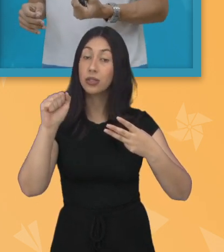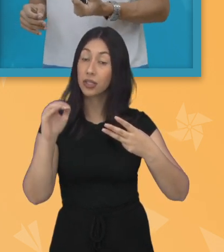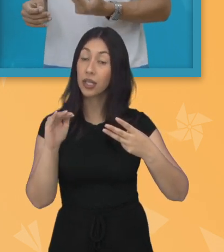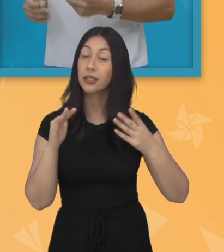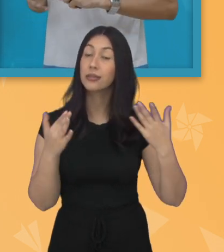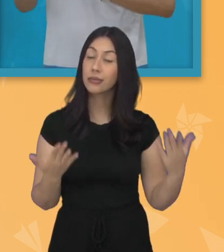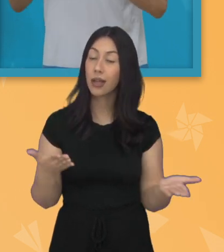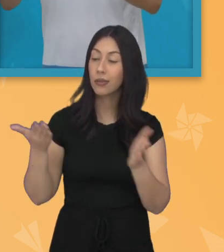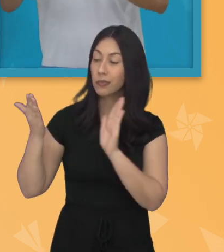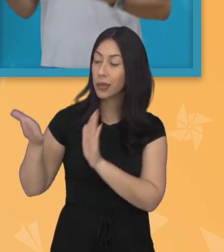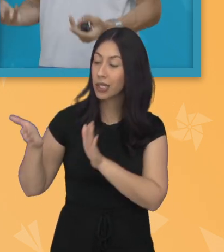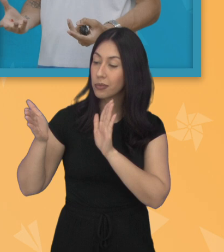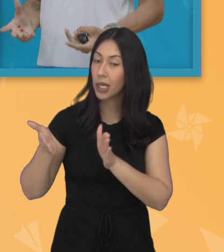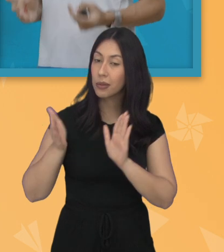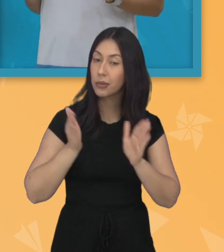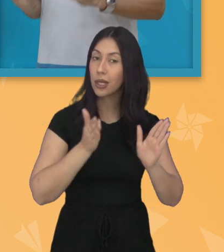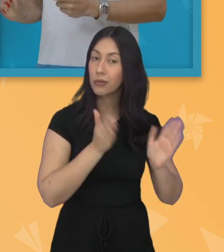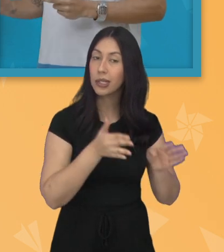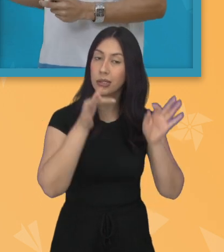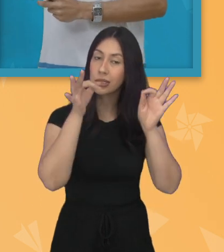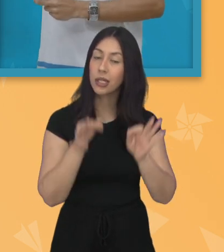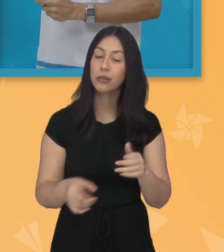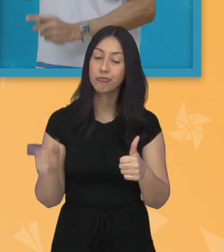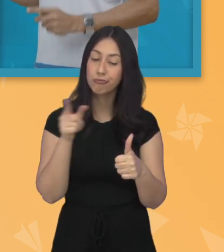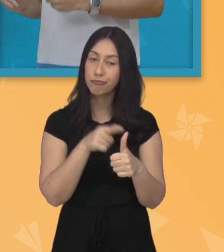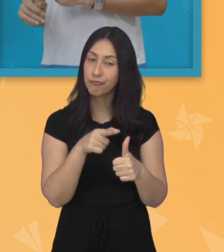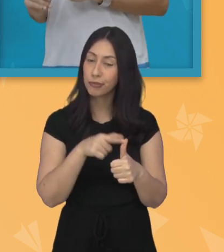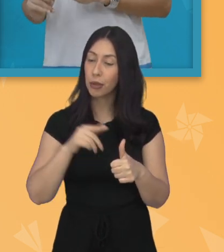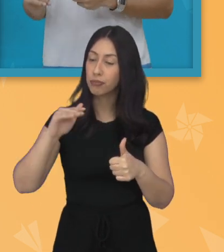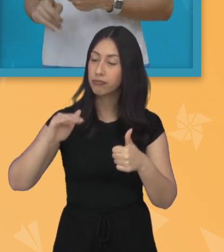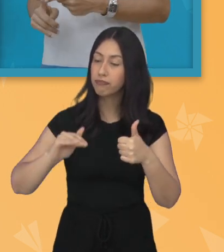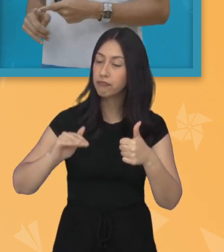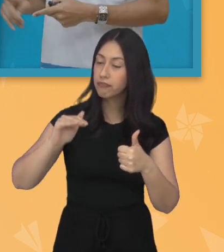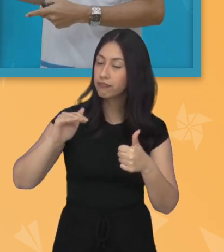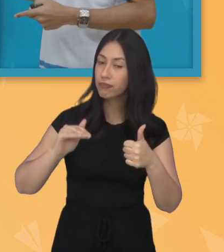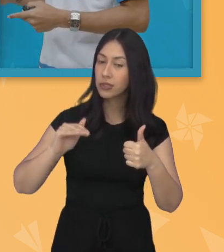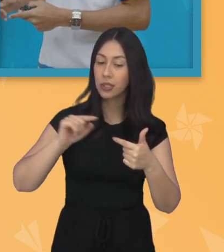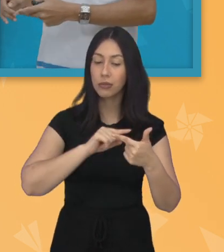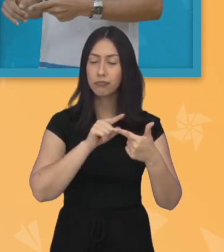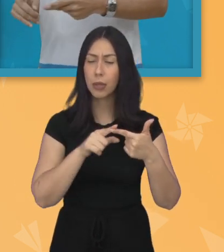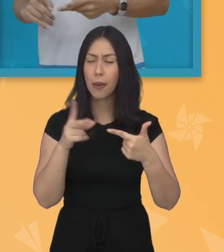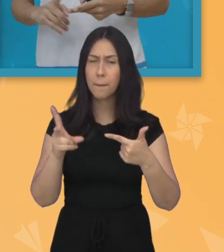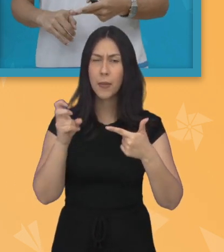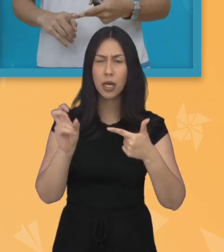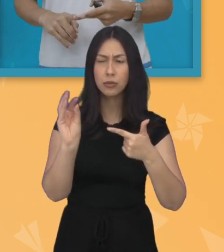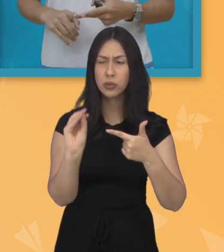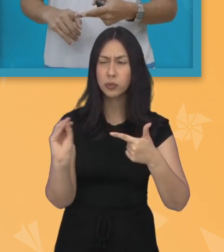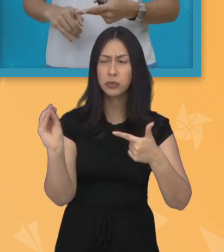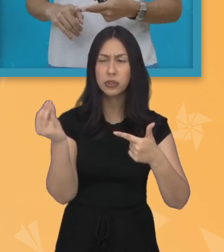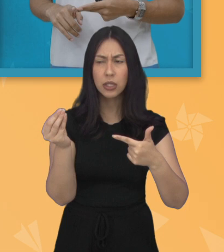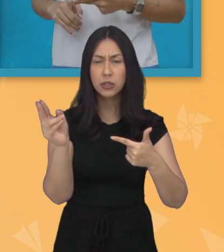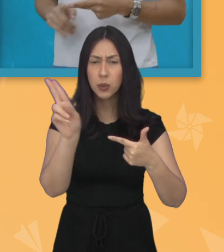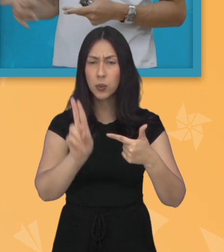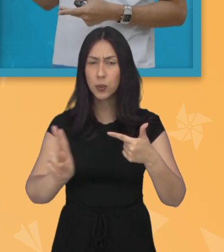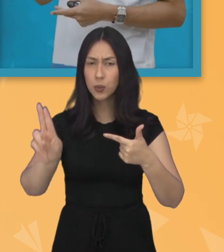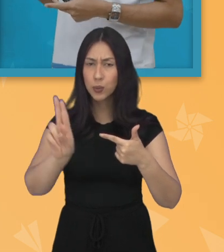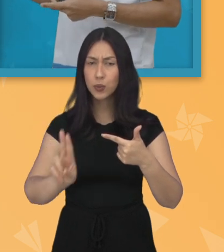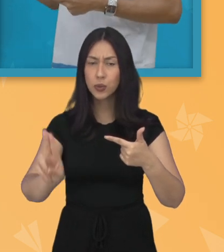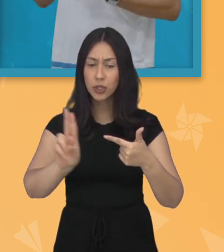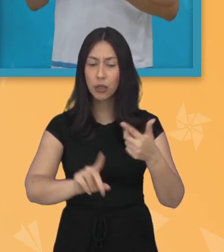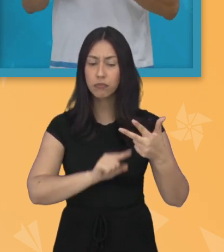cálculo estequiométrico, né, feito com rigor, é primeiro balancear a reação química, identificar a substância que a gente vai